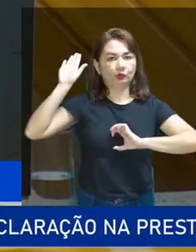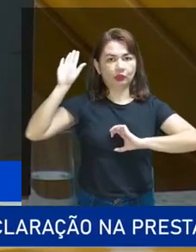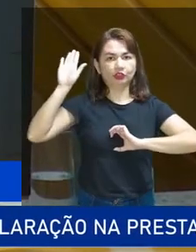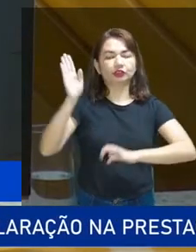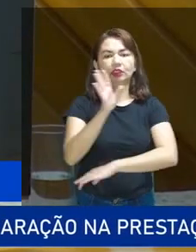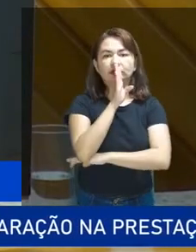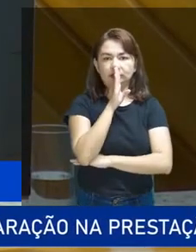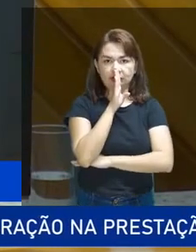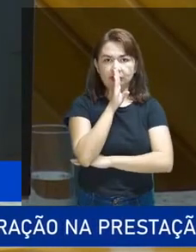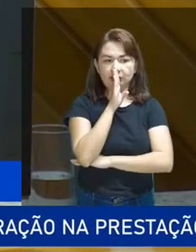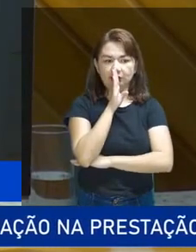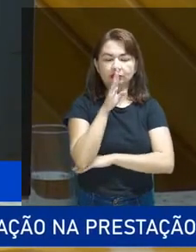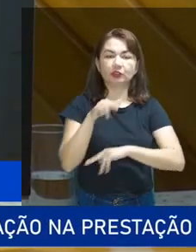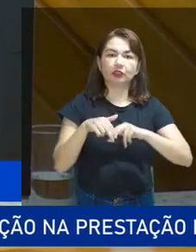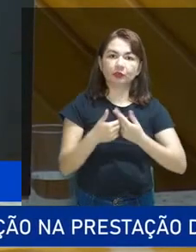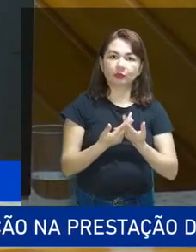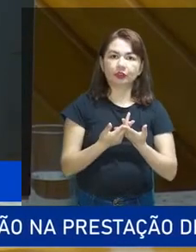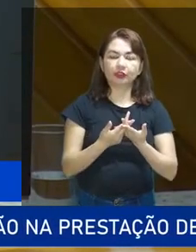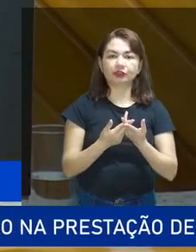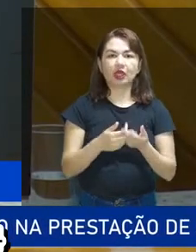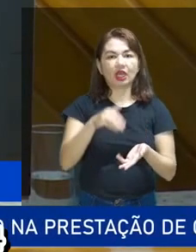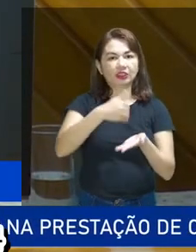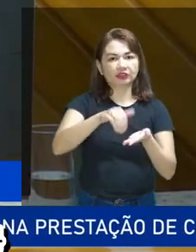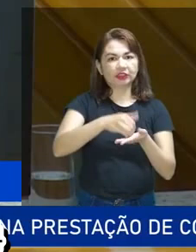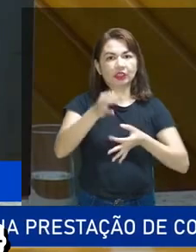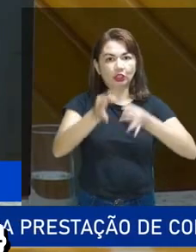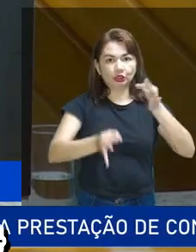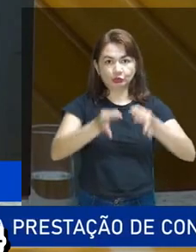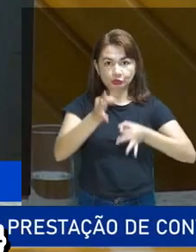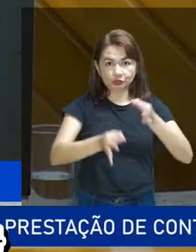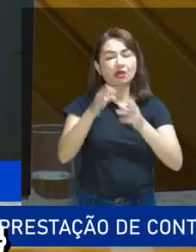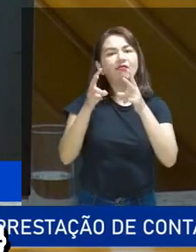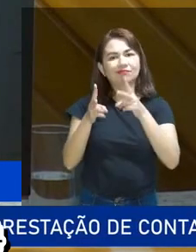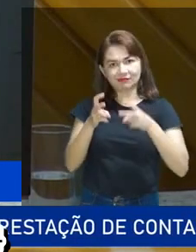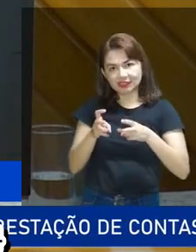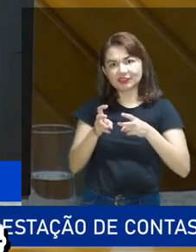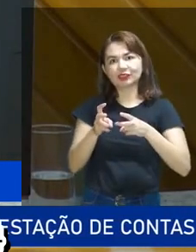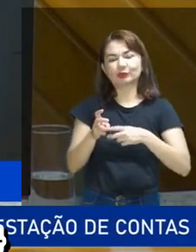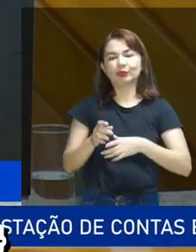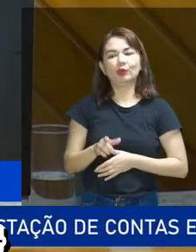pela Secretaria Judiciária na certidão da ID